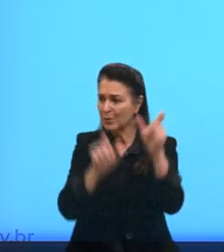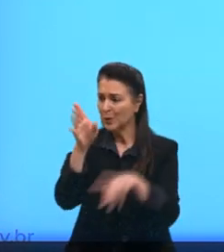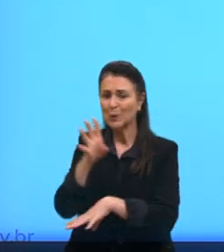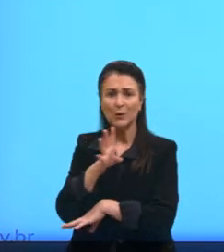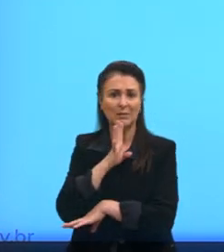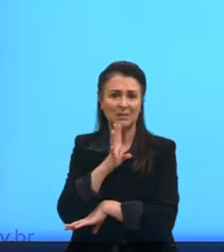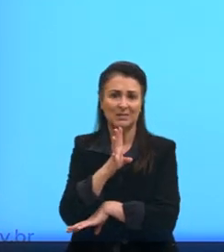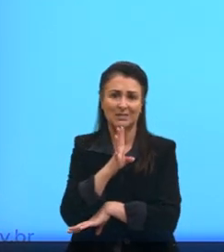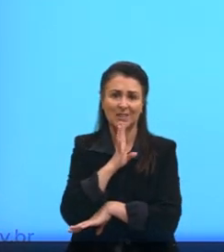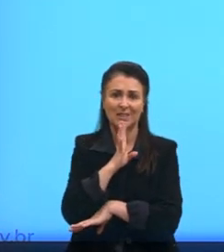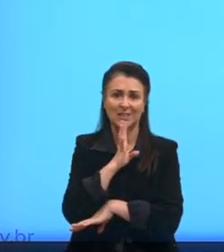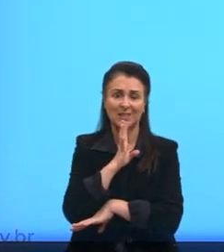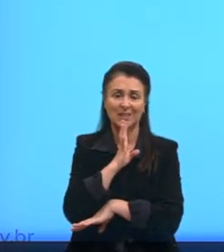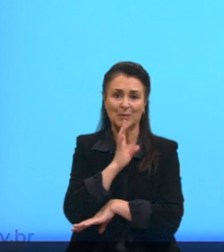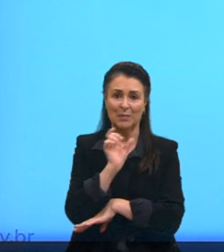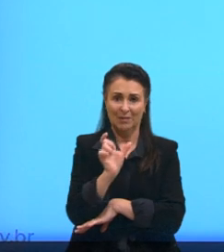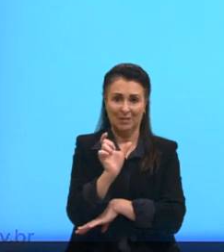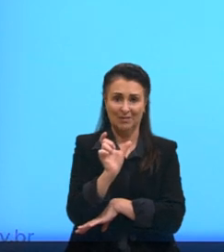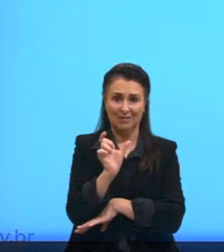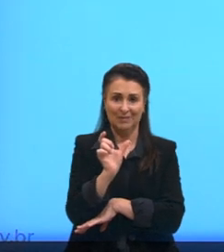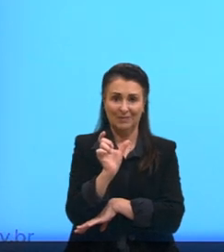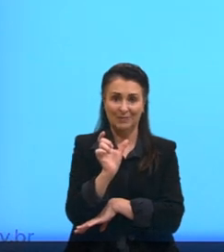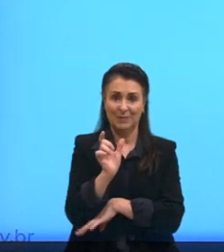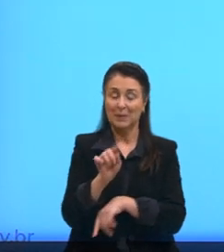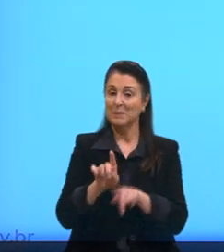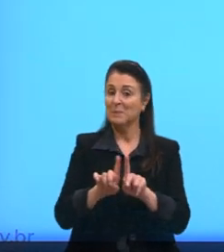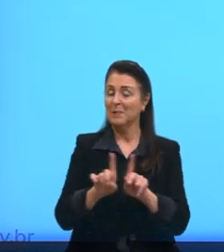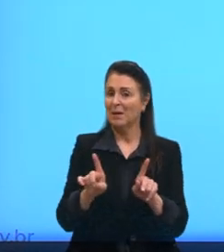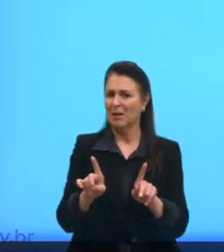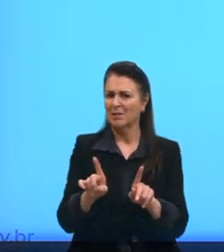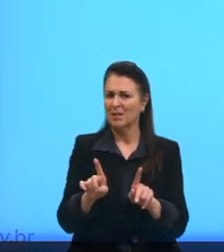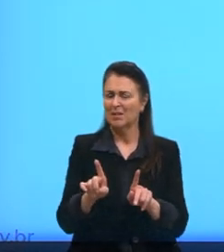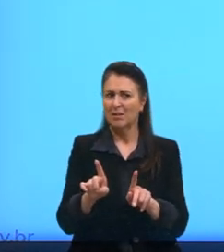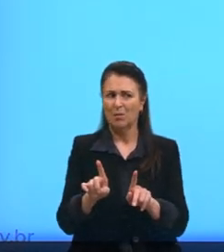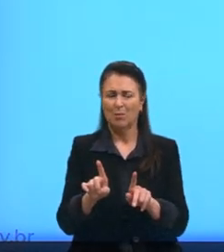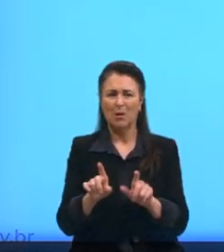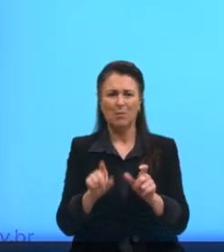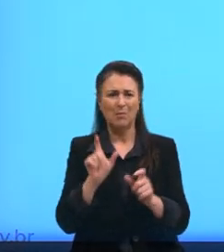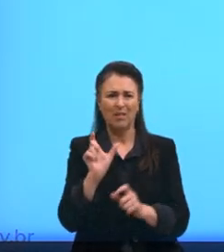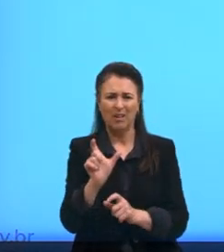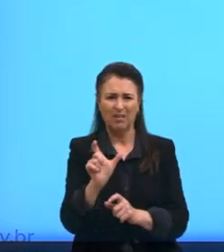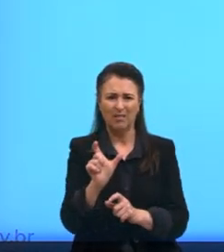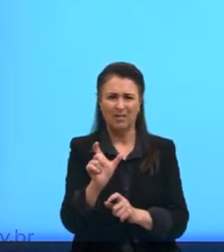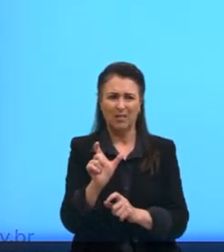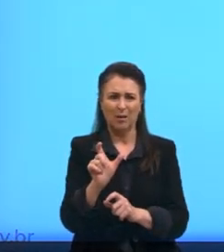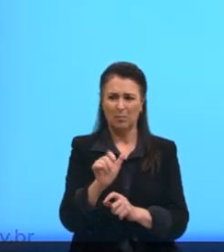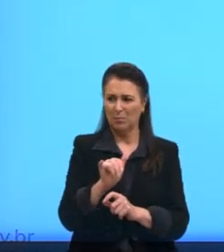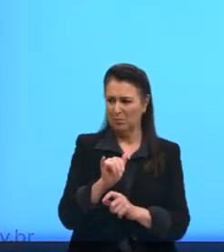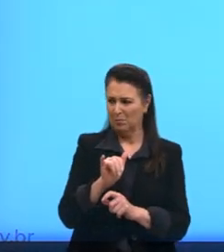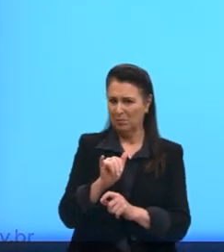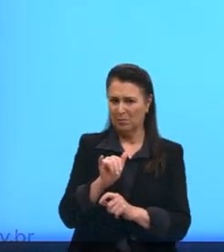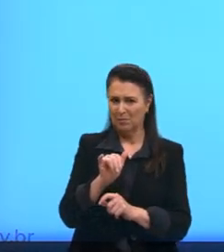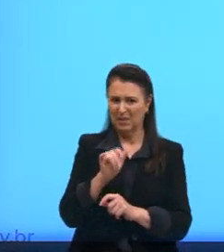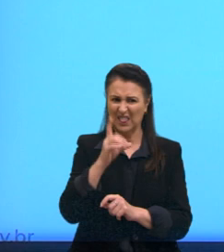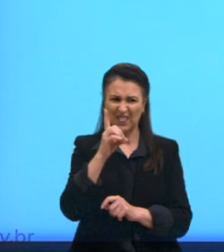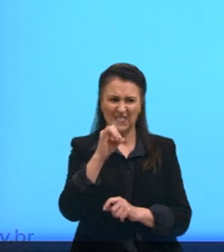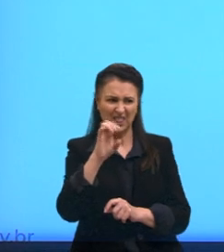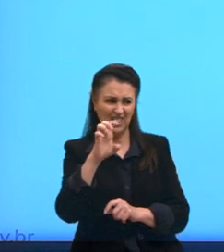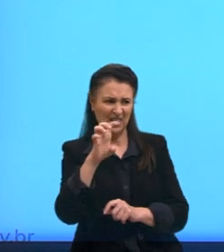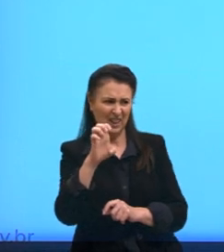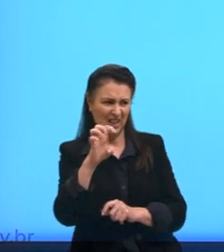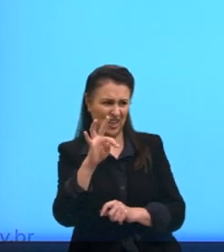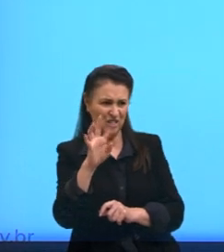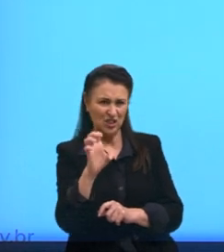a inserida Mas se eu falar uma palavra diet para uma criancinha de 3 anos e